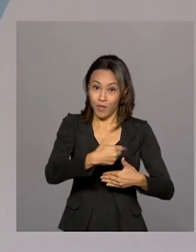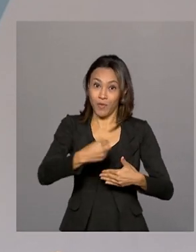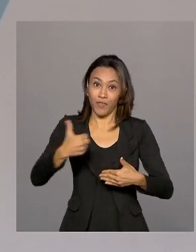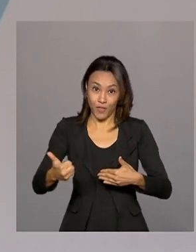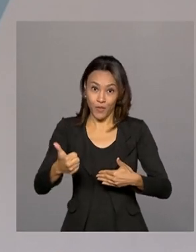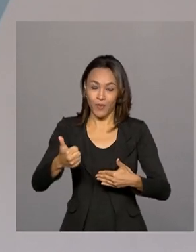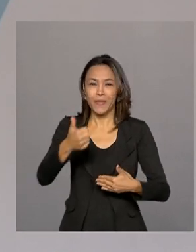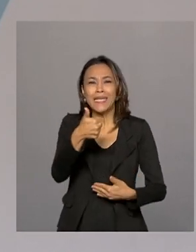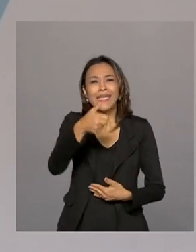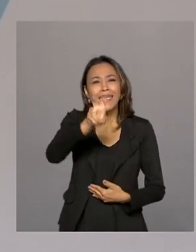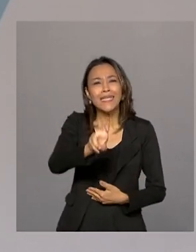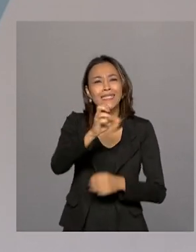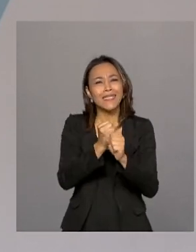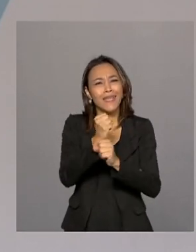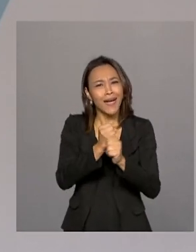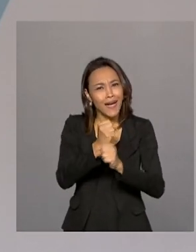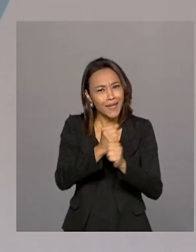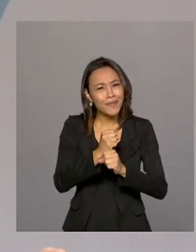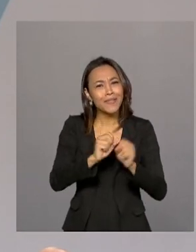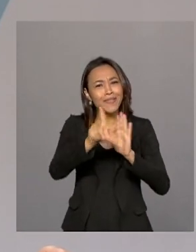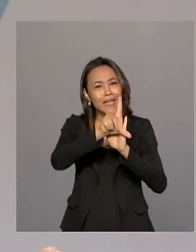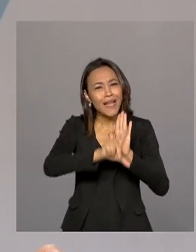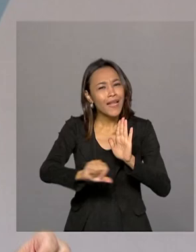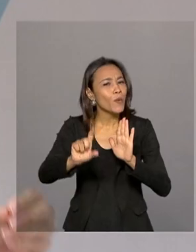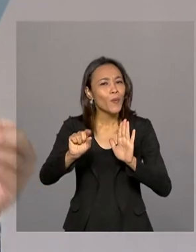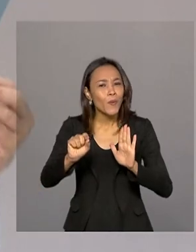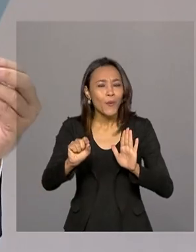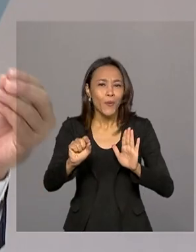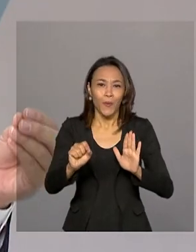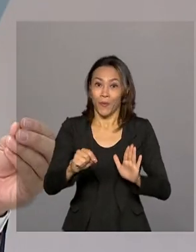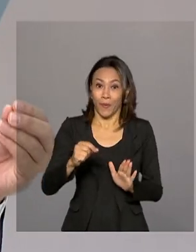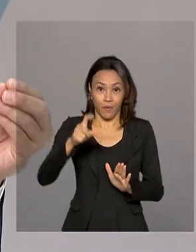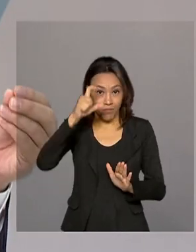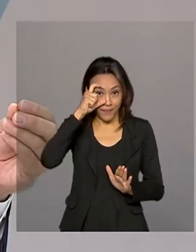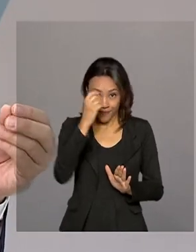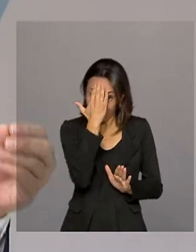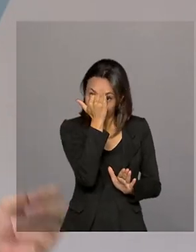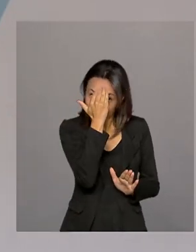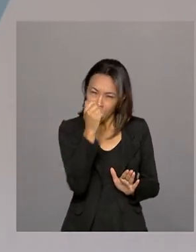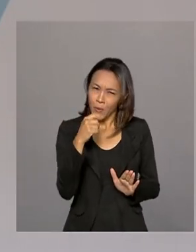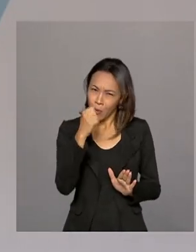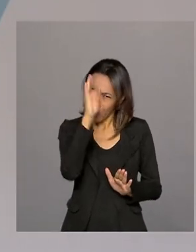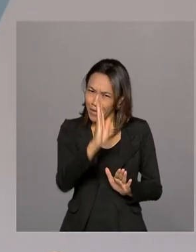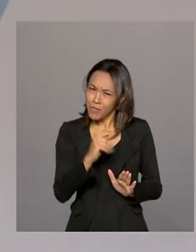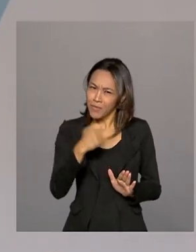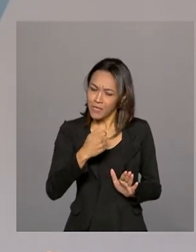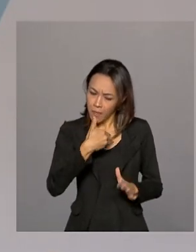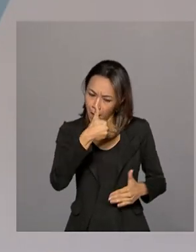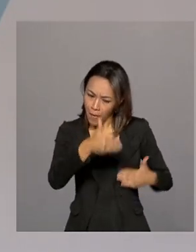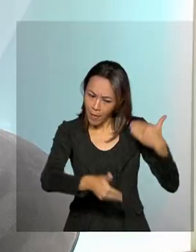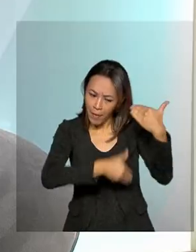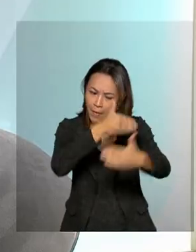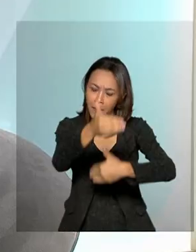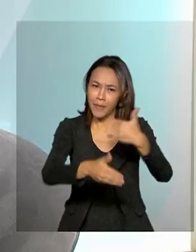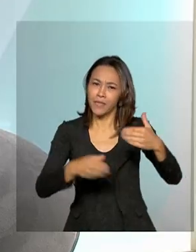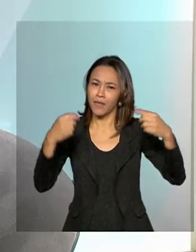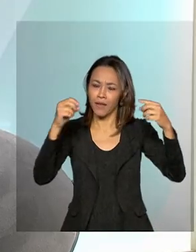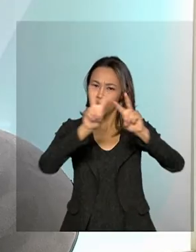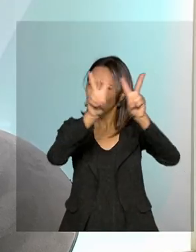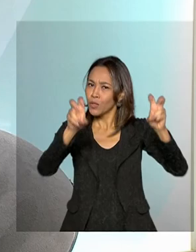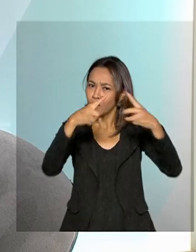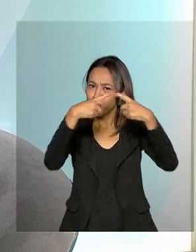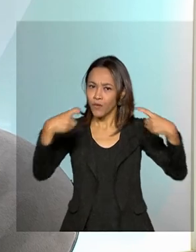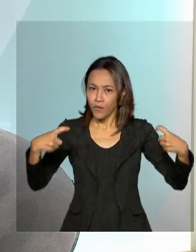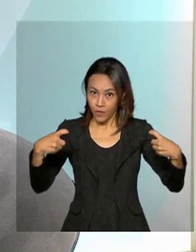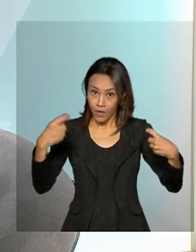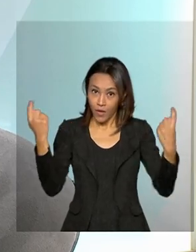da sanção da Lei Maria da Penha. O Brasil precisa evoluir muito ainda nessa questão da violência contra a mulher? Muito. E